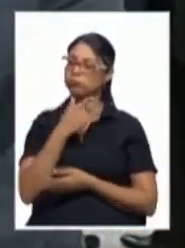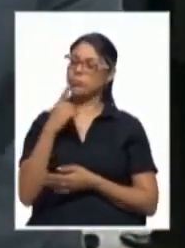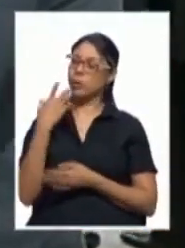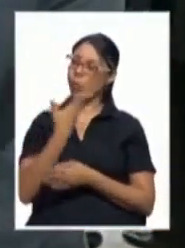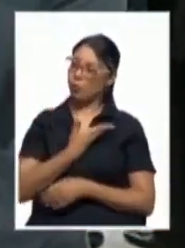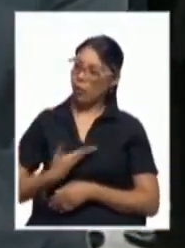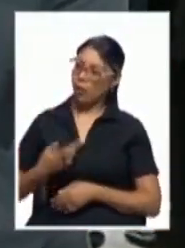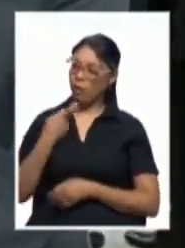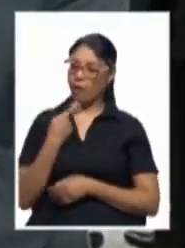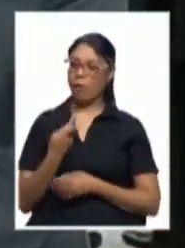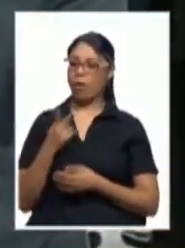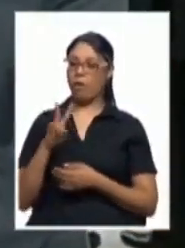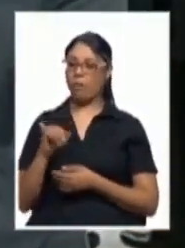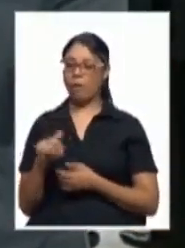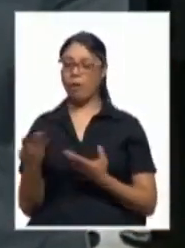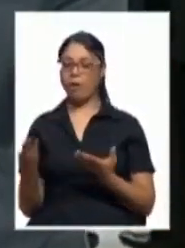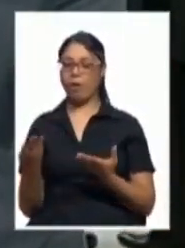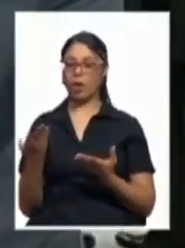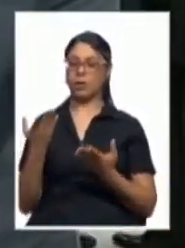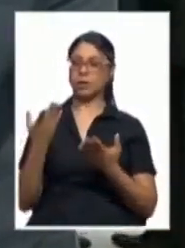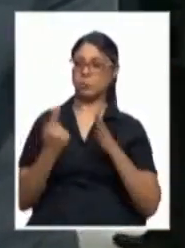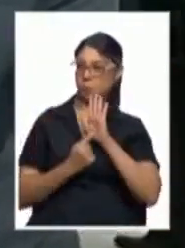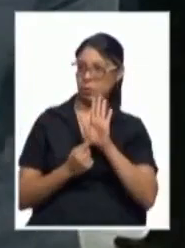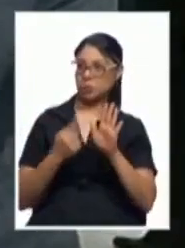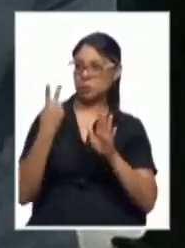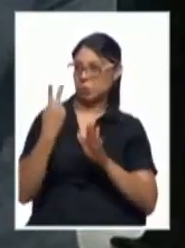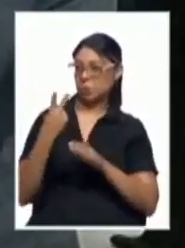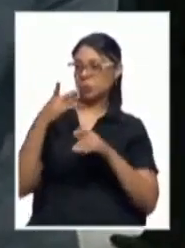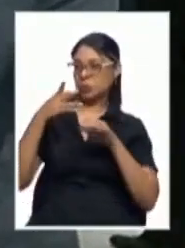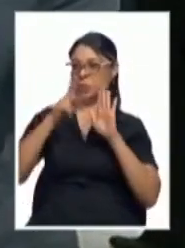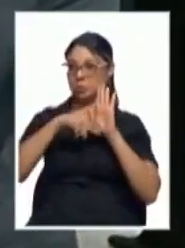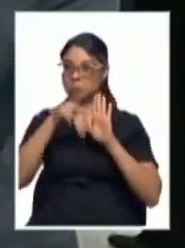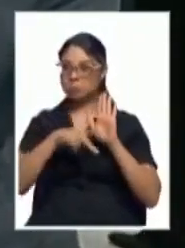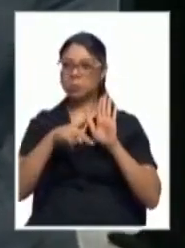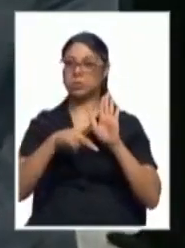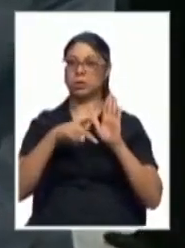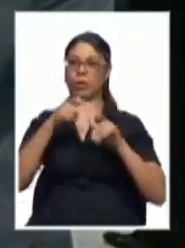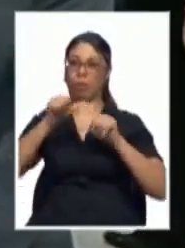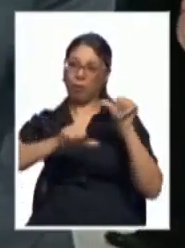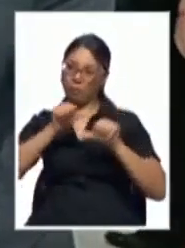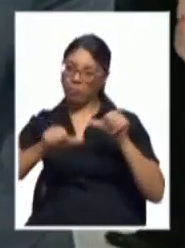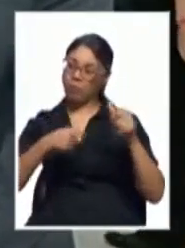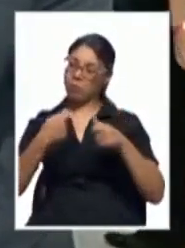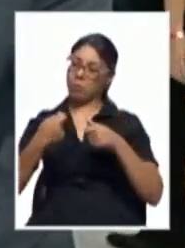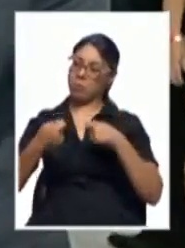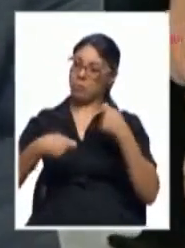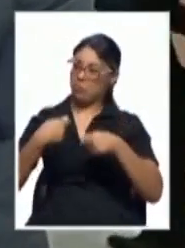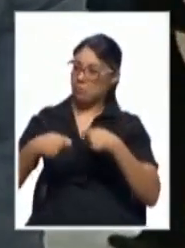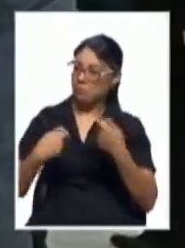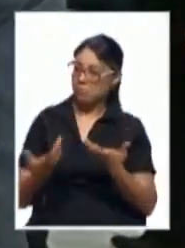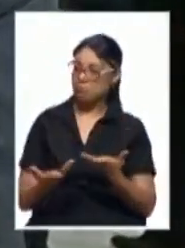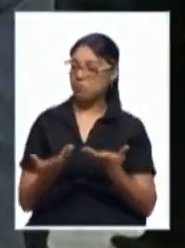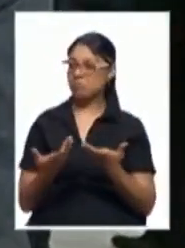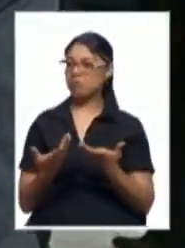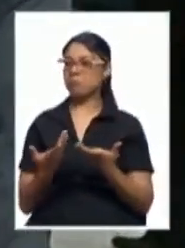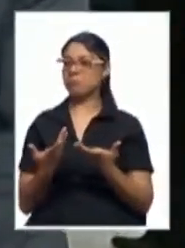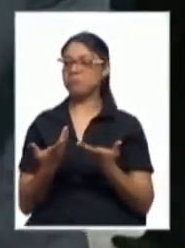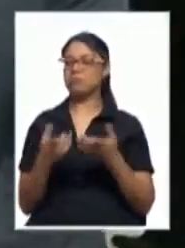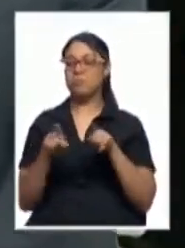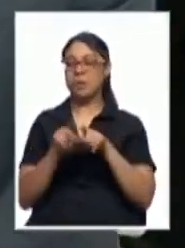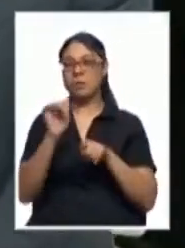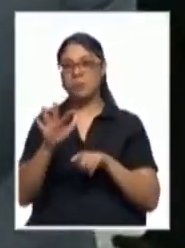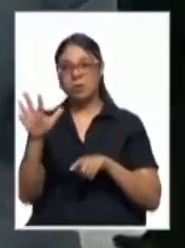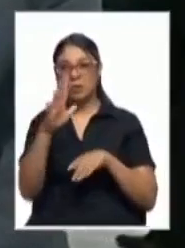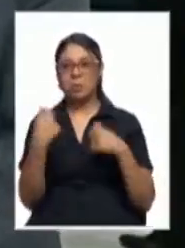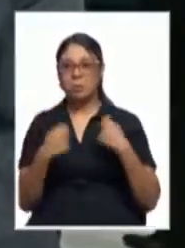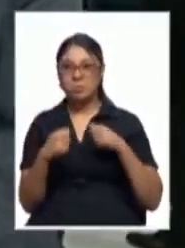vai mandar para casa já dois projetos, reforma administrativa e essa recuperação fiscal junto com a União, né, que vai exigir